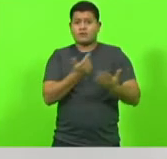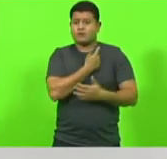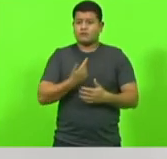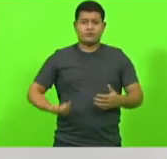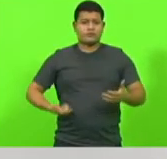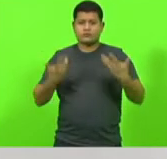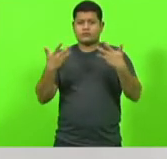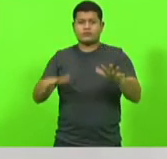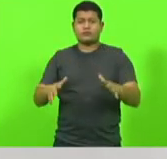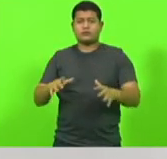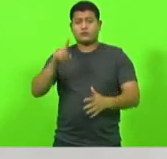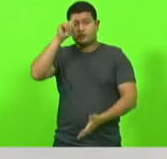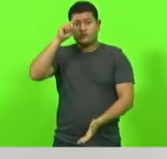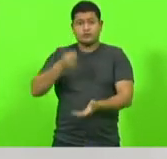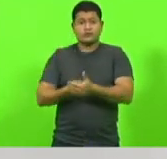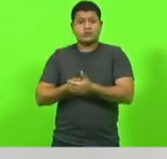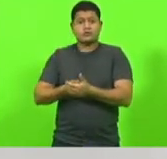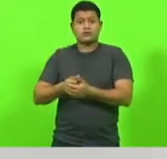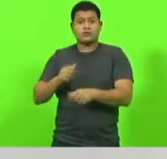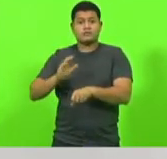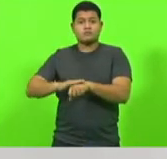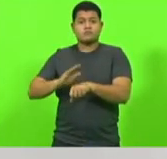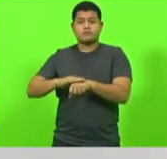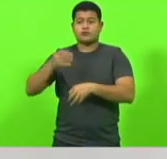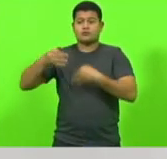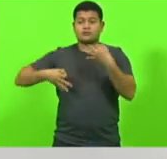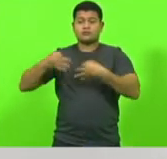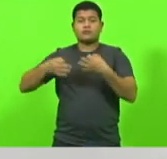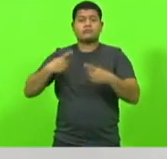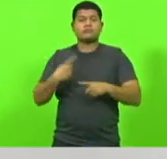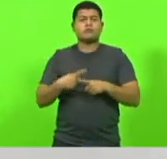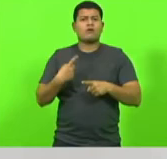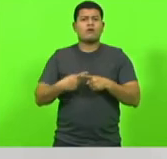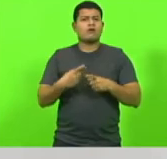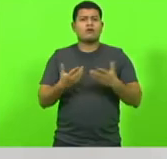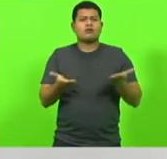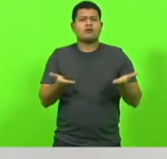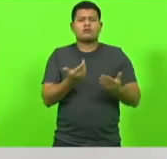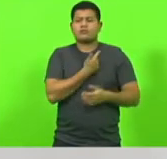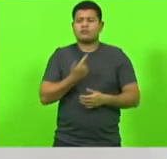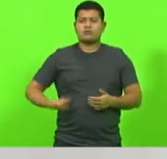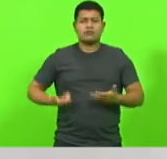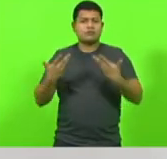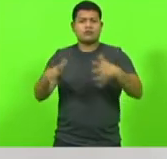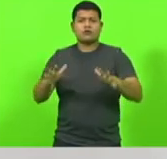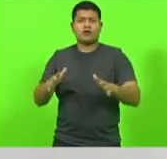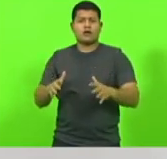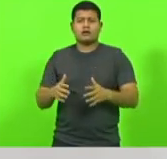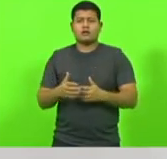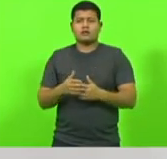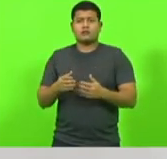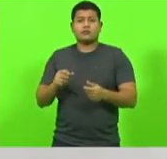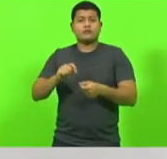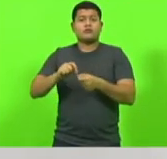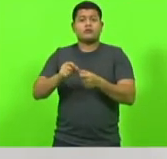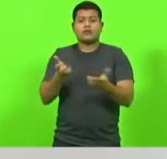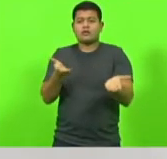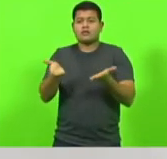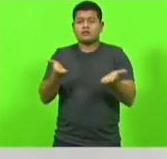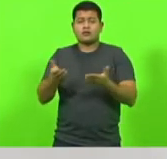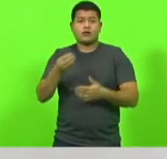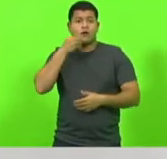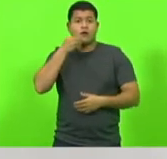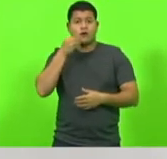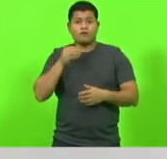uma decisão judicial. Por que que o Estado se recusa a abrir o mercado, a fazer uma licitação que, obviamente, iria beneficiar os